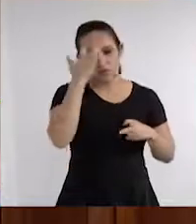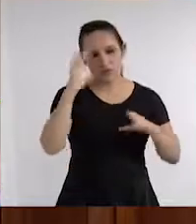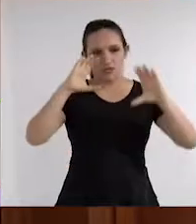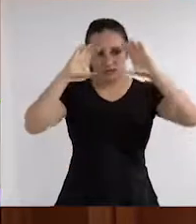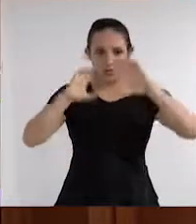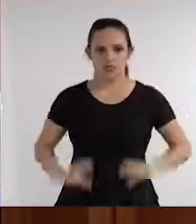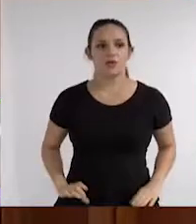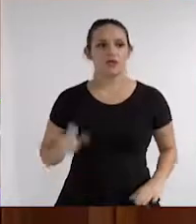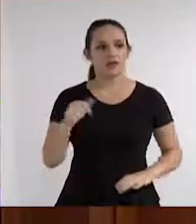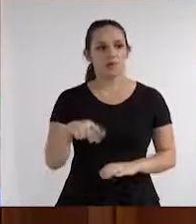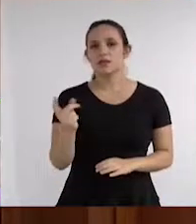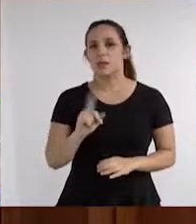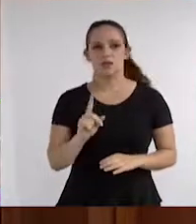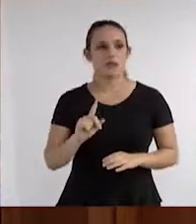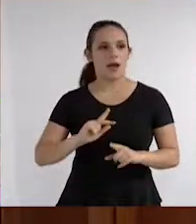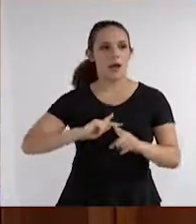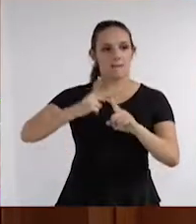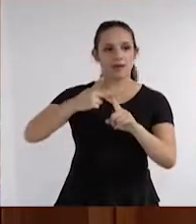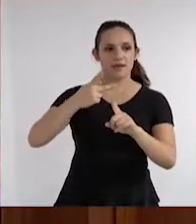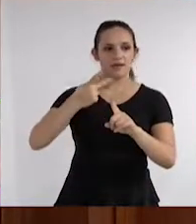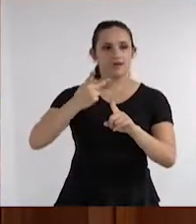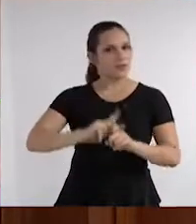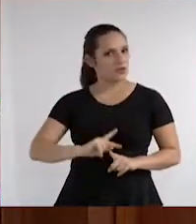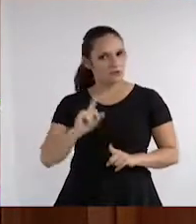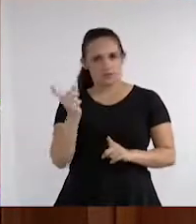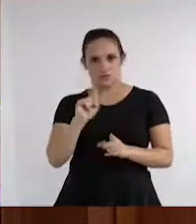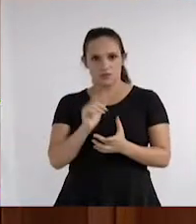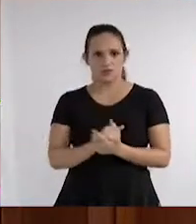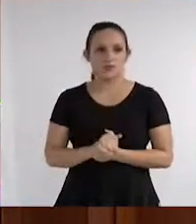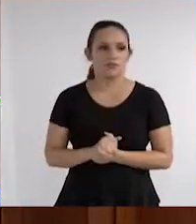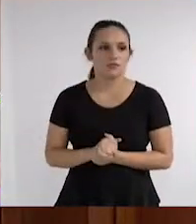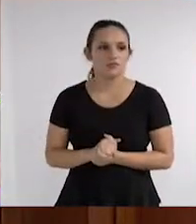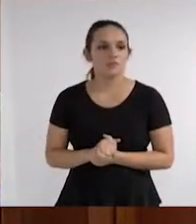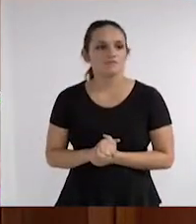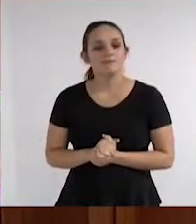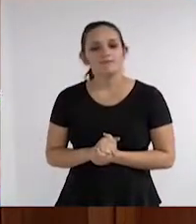país. Mas nem a mais, nem a menos. Então,